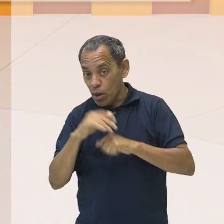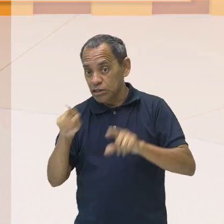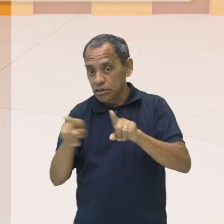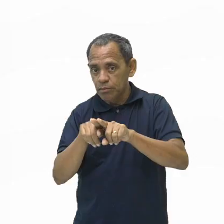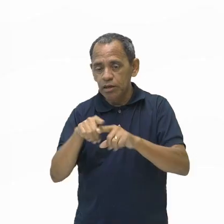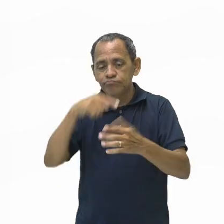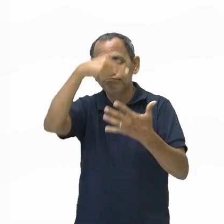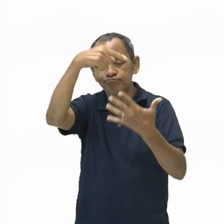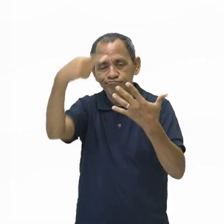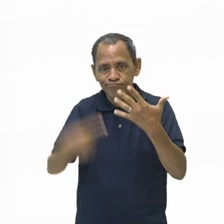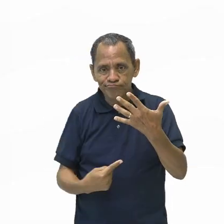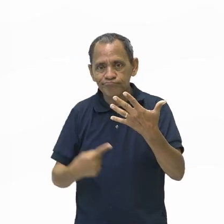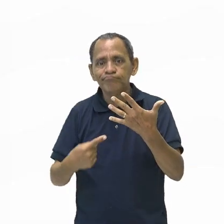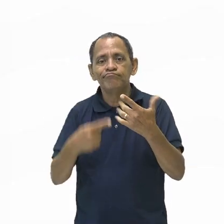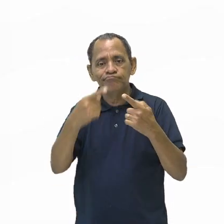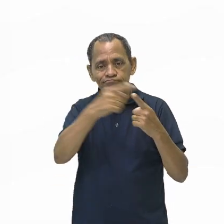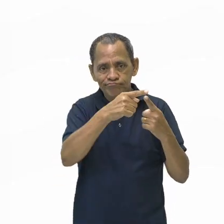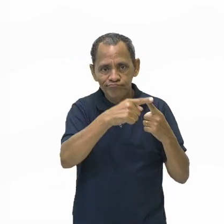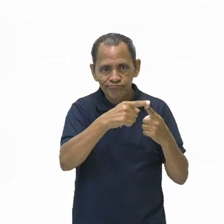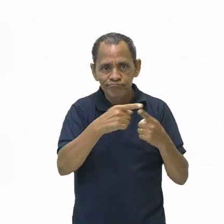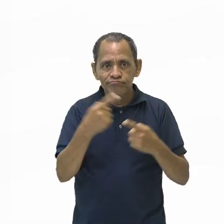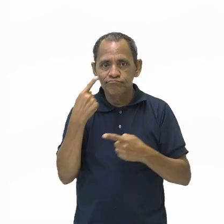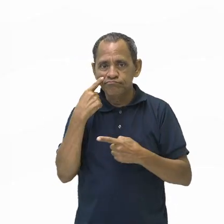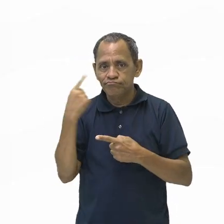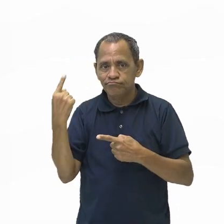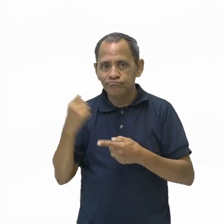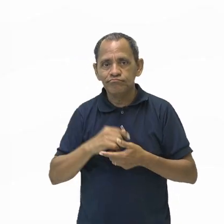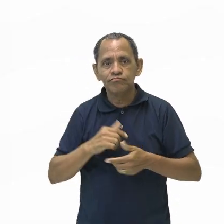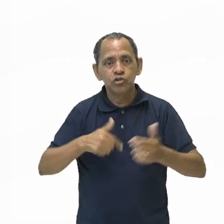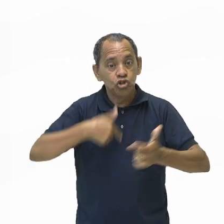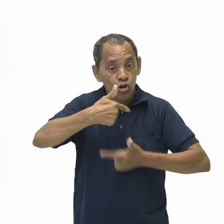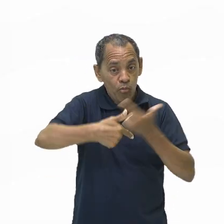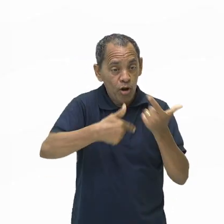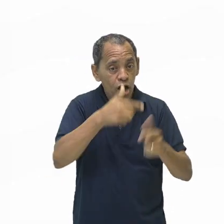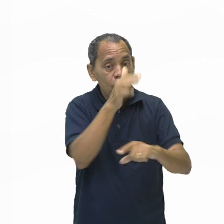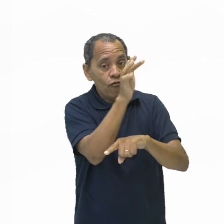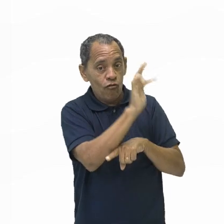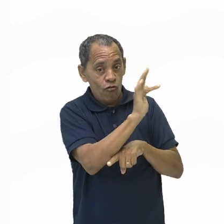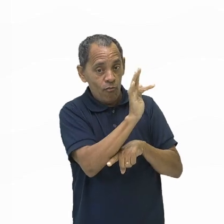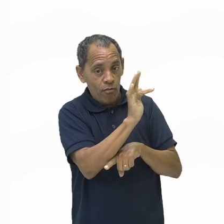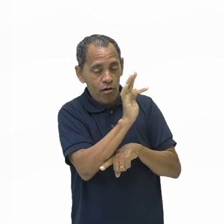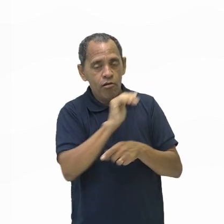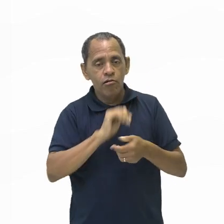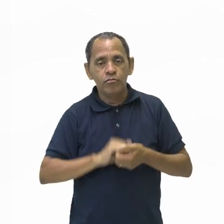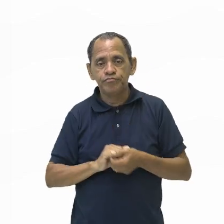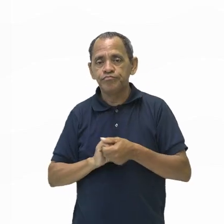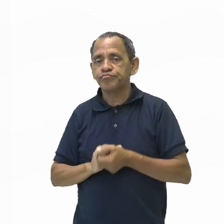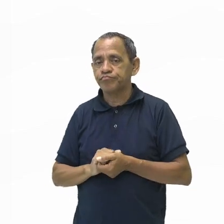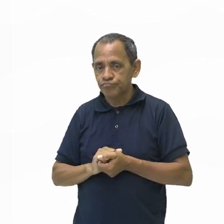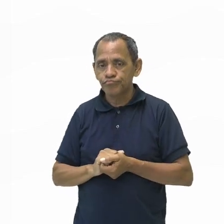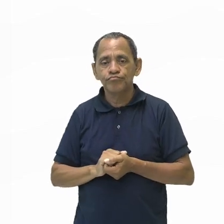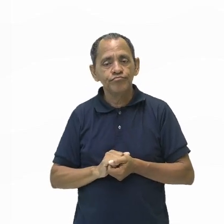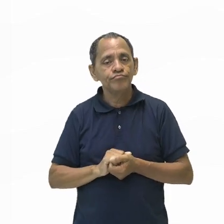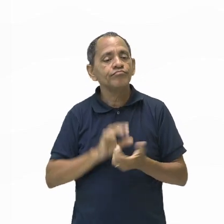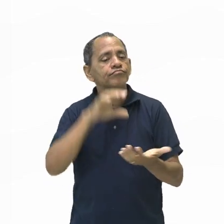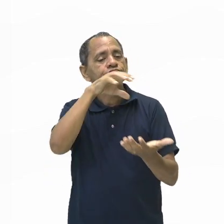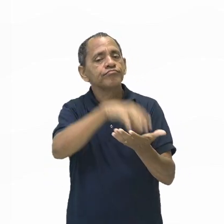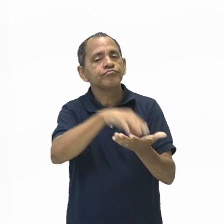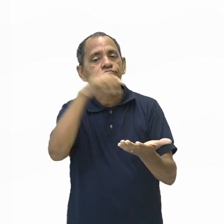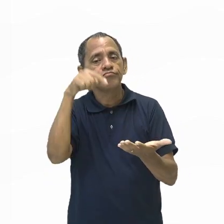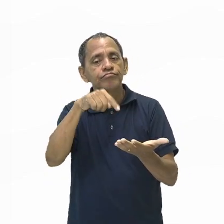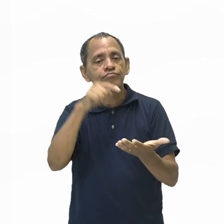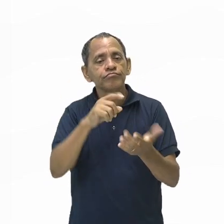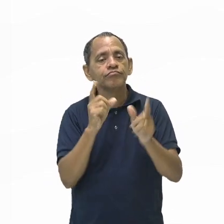formas de trabalho. Então, nós temos aqui o trabalho formal, né? No setor formal, nós